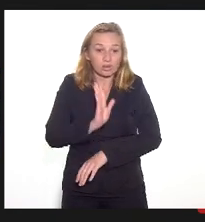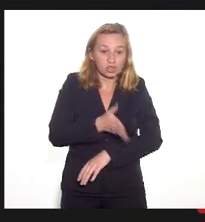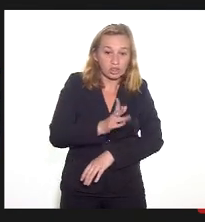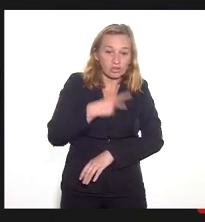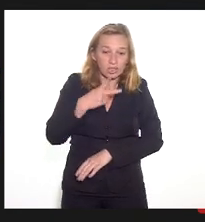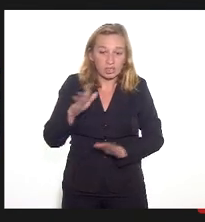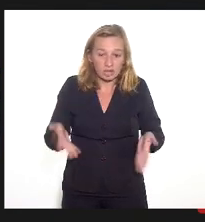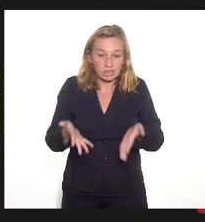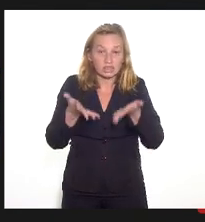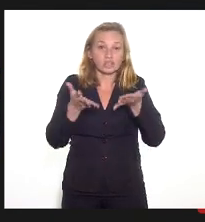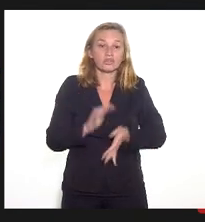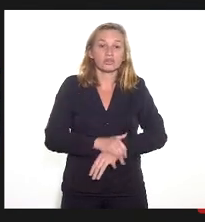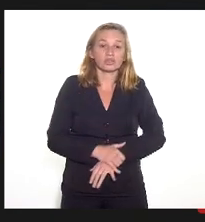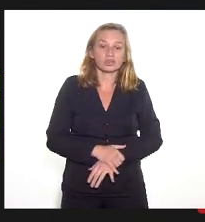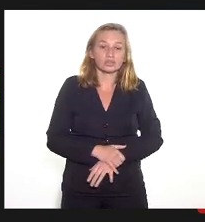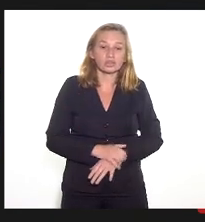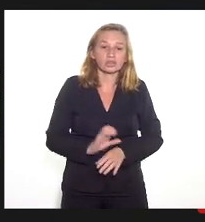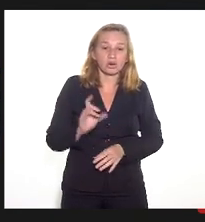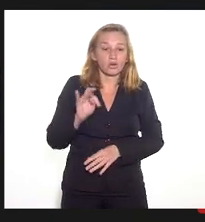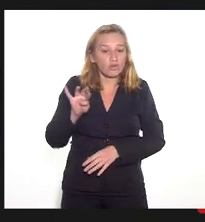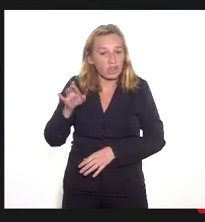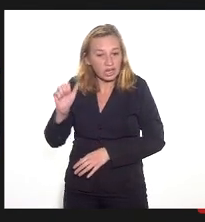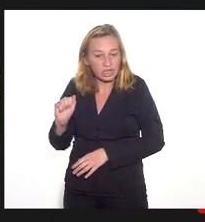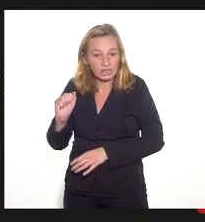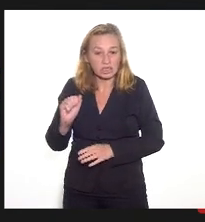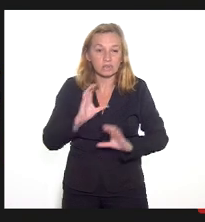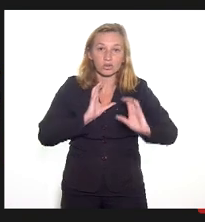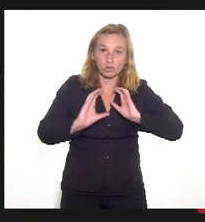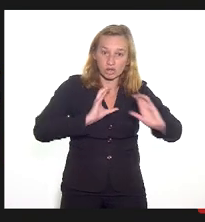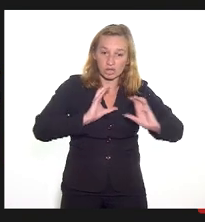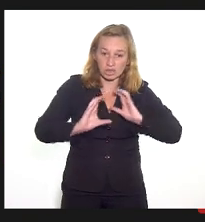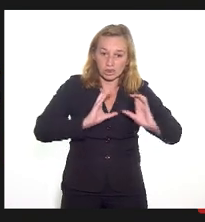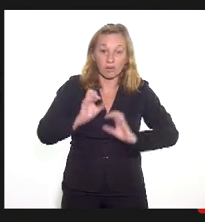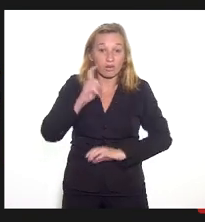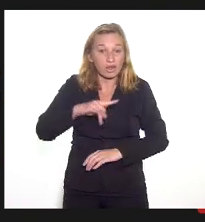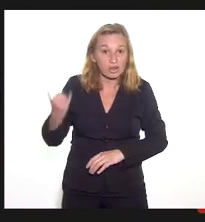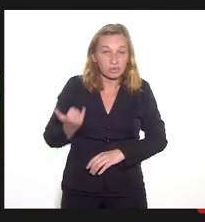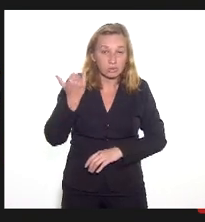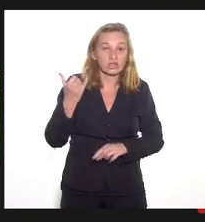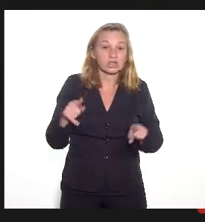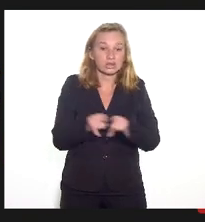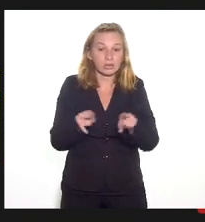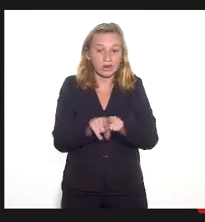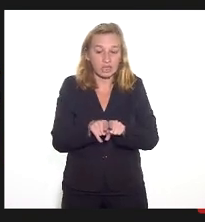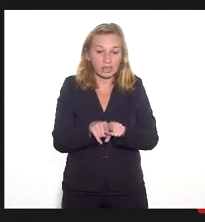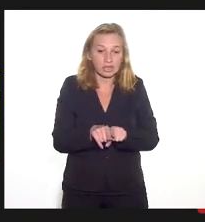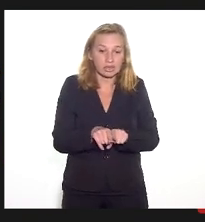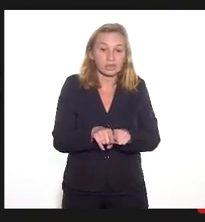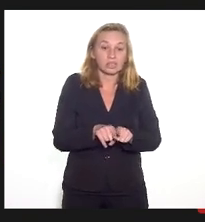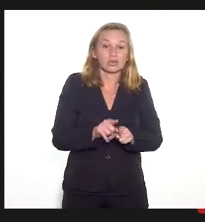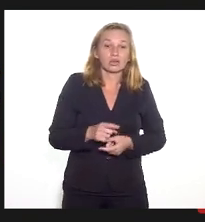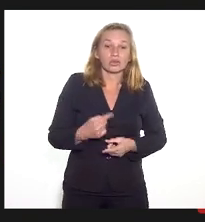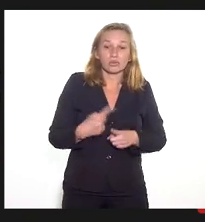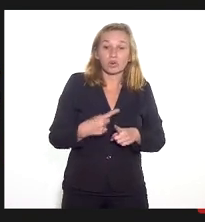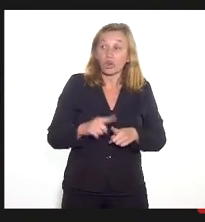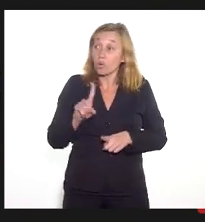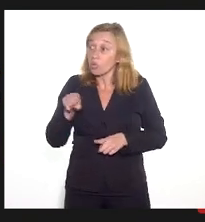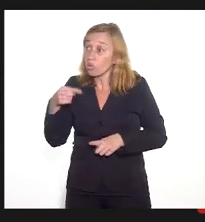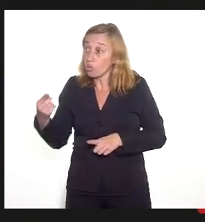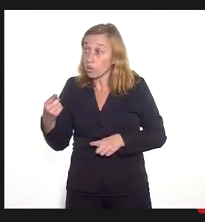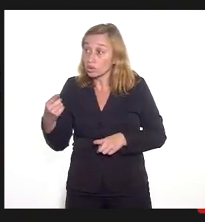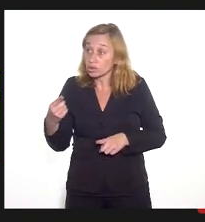iniciativa da Conferência de Comunicação é muito importante também, porque, assim como